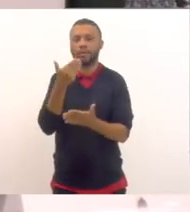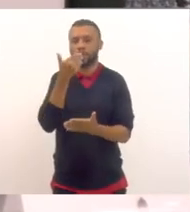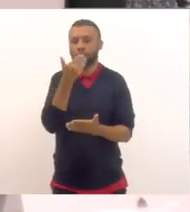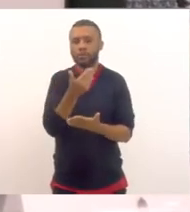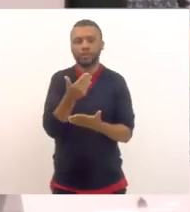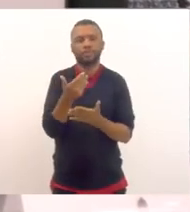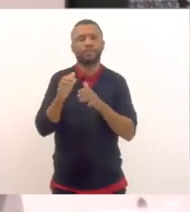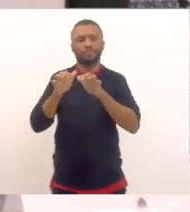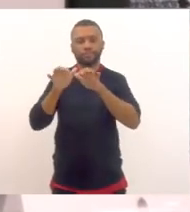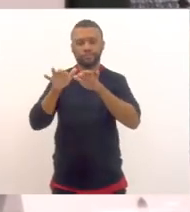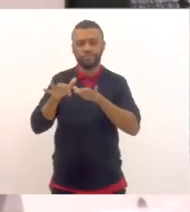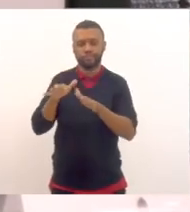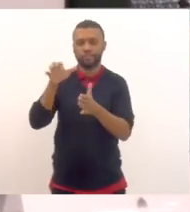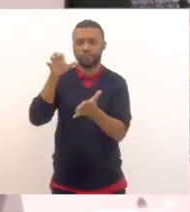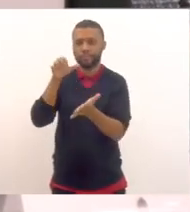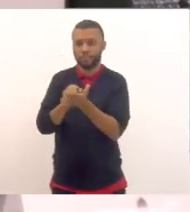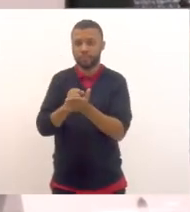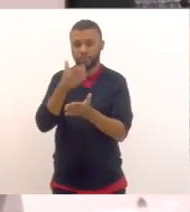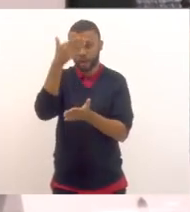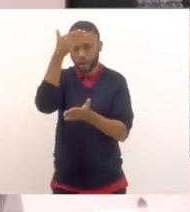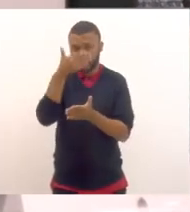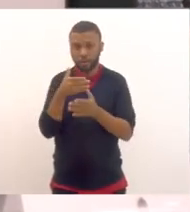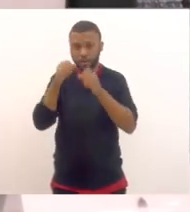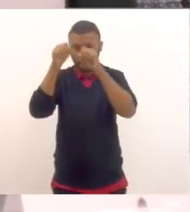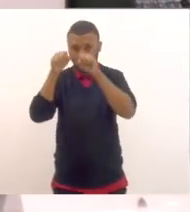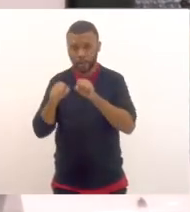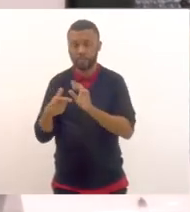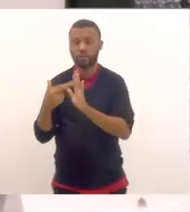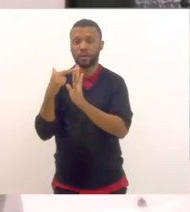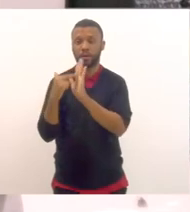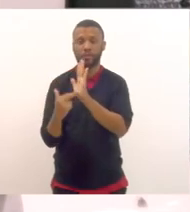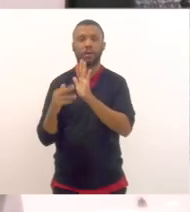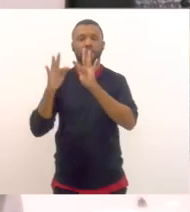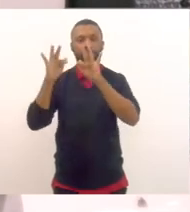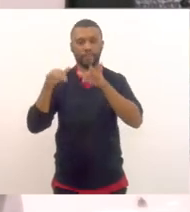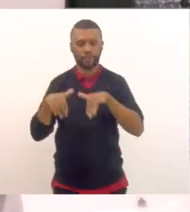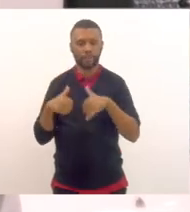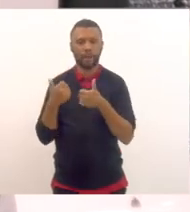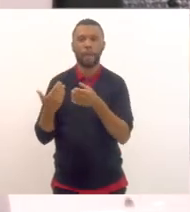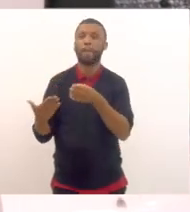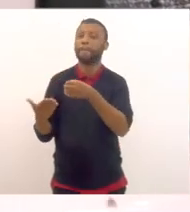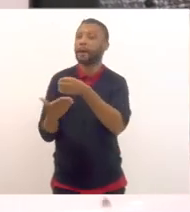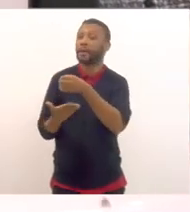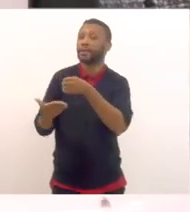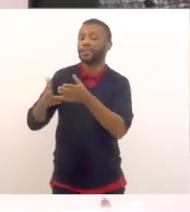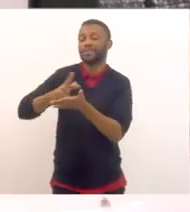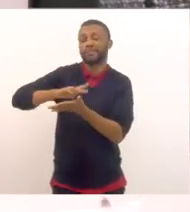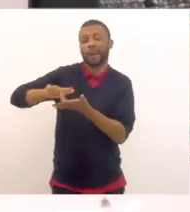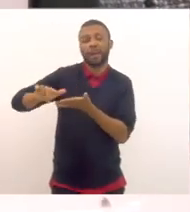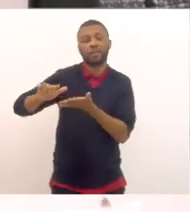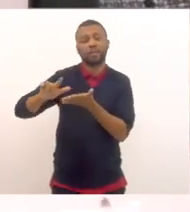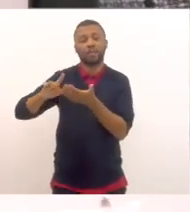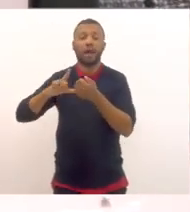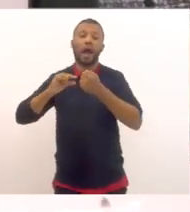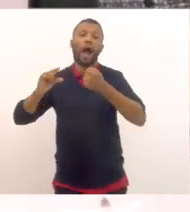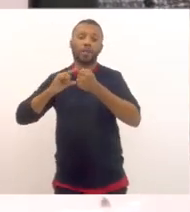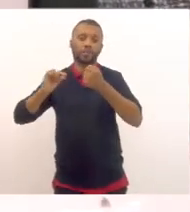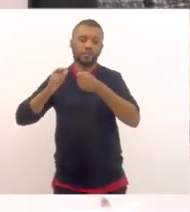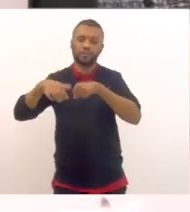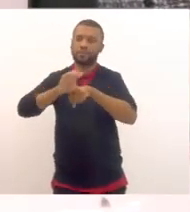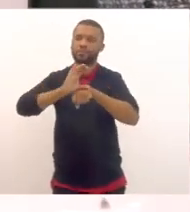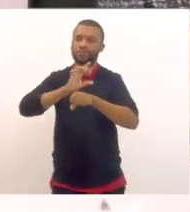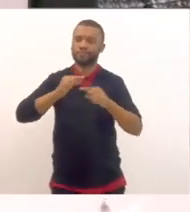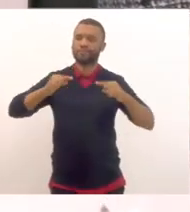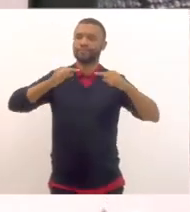por escrito para constar do relatório final baseado em diversos artigos da nossa Constituição